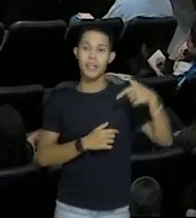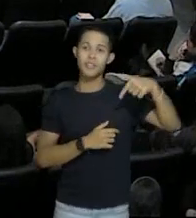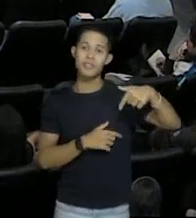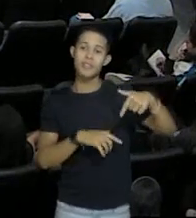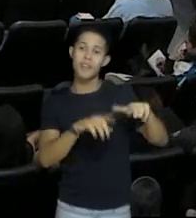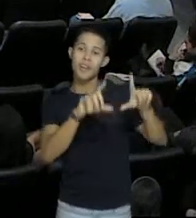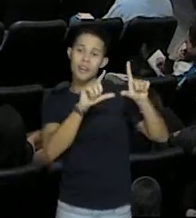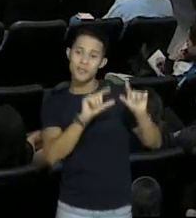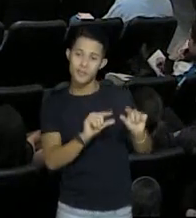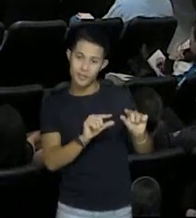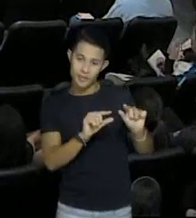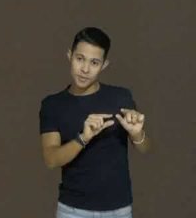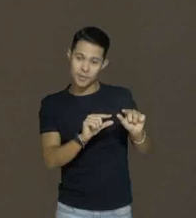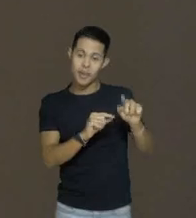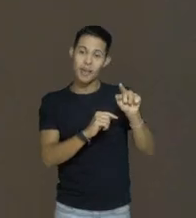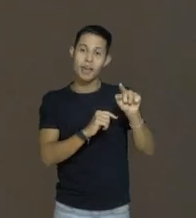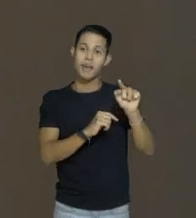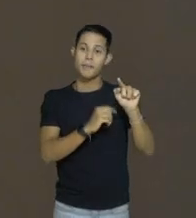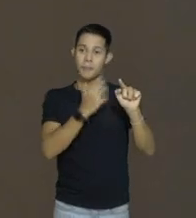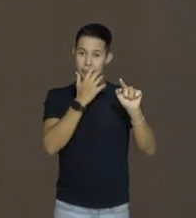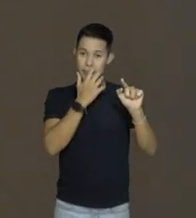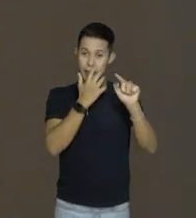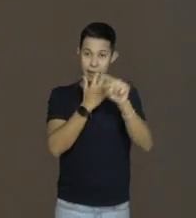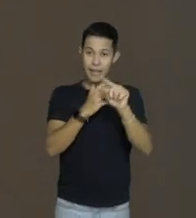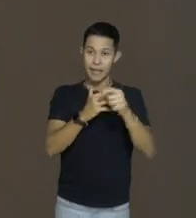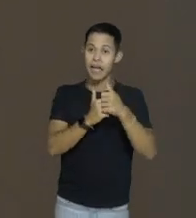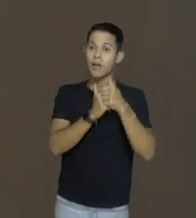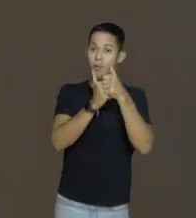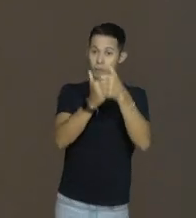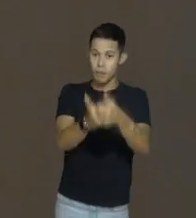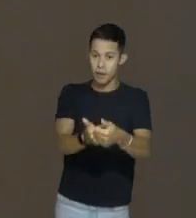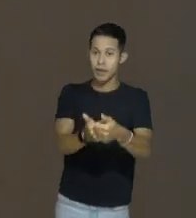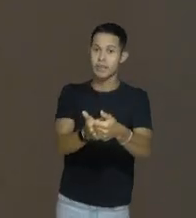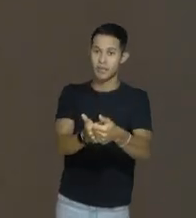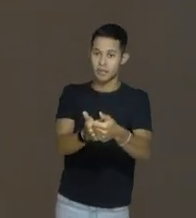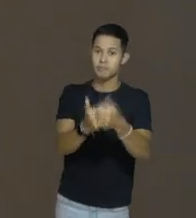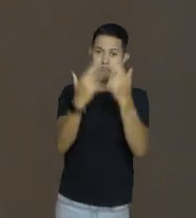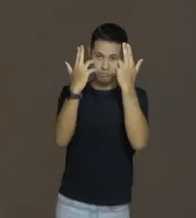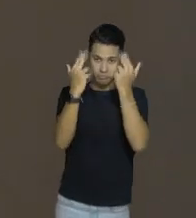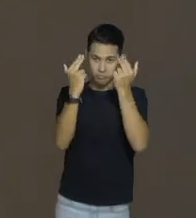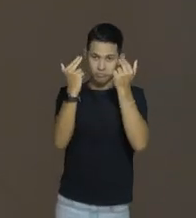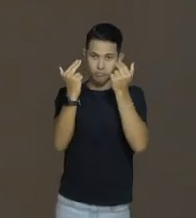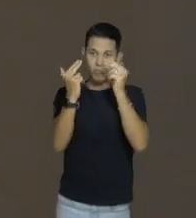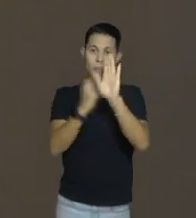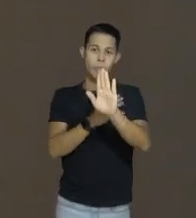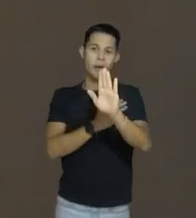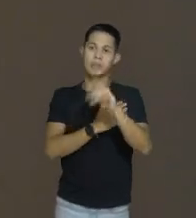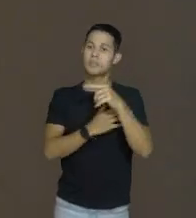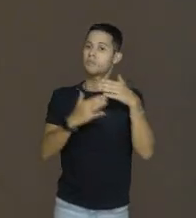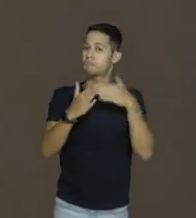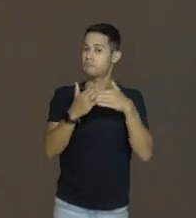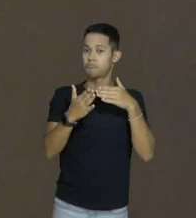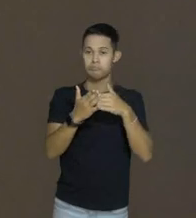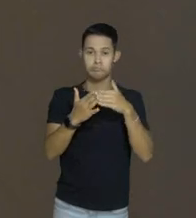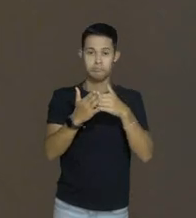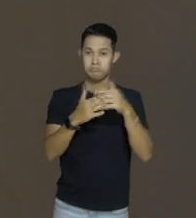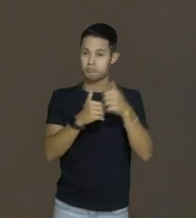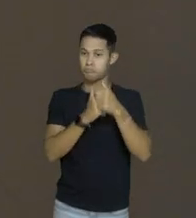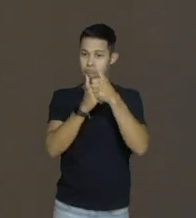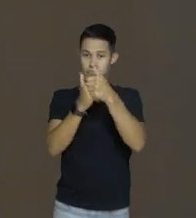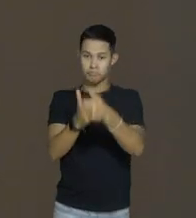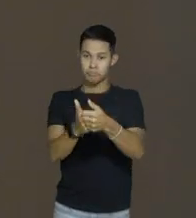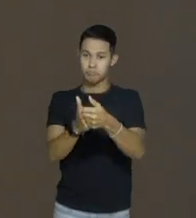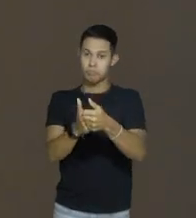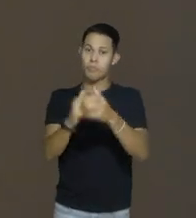distúrbio de aprendizagem, ela começa a acompanhar a turma normalmente. Não, aí não acompanhou. Aí não acompanhou, nós